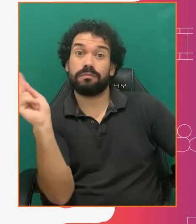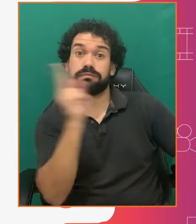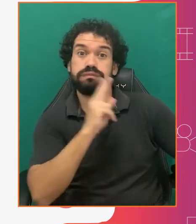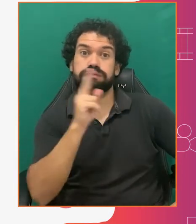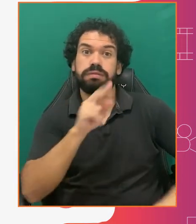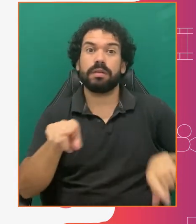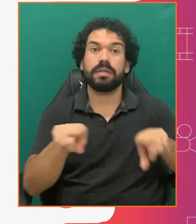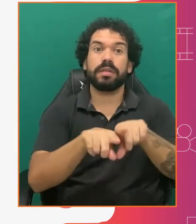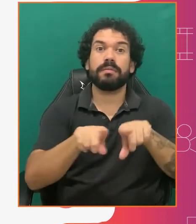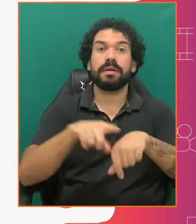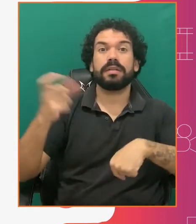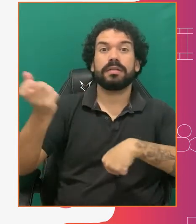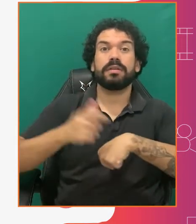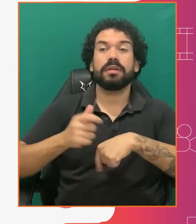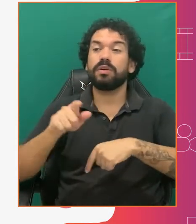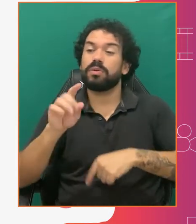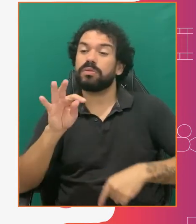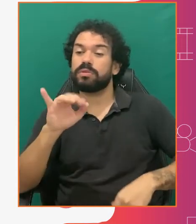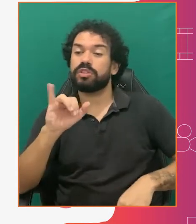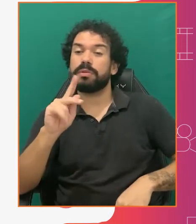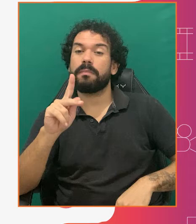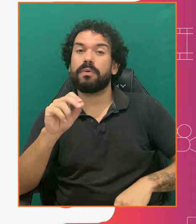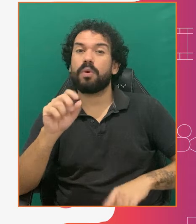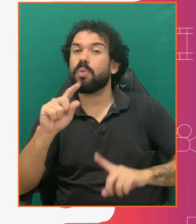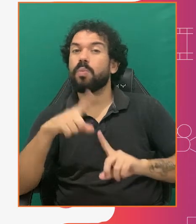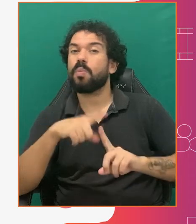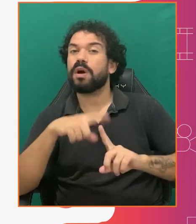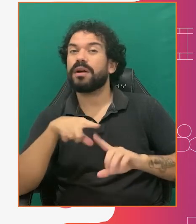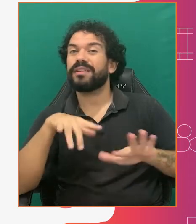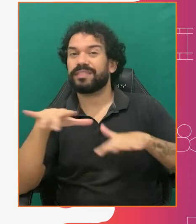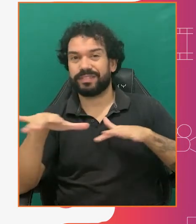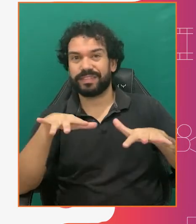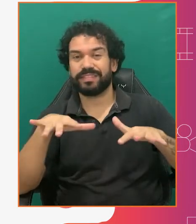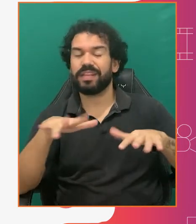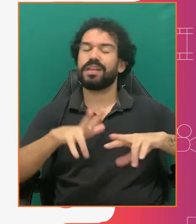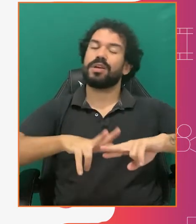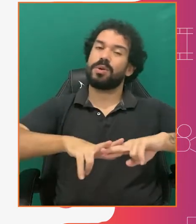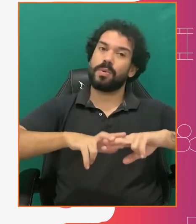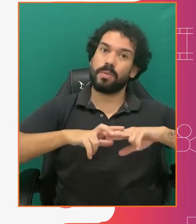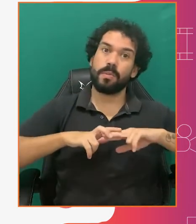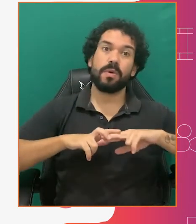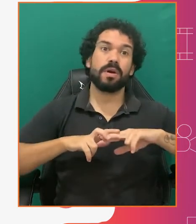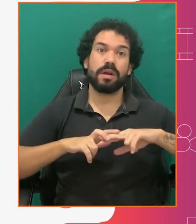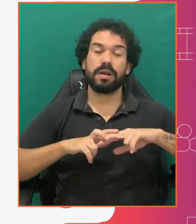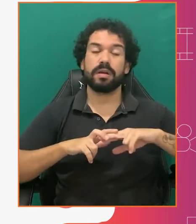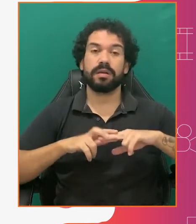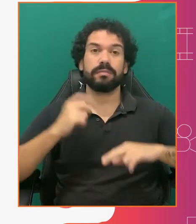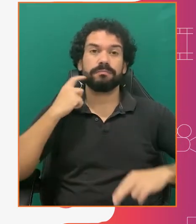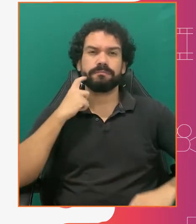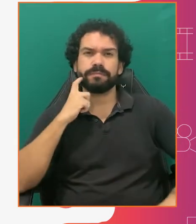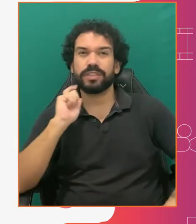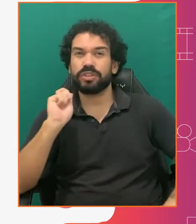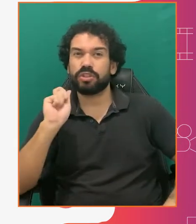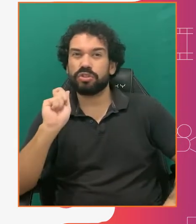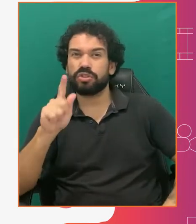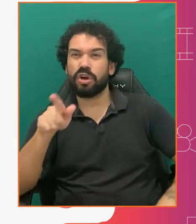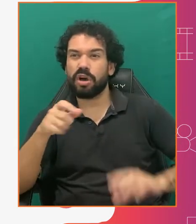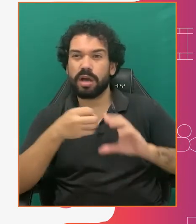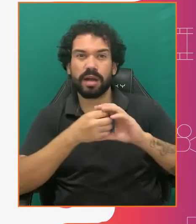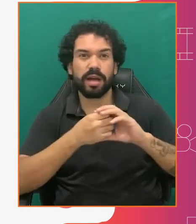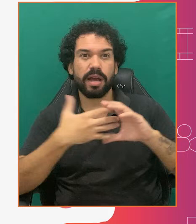velocidade e no tipo do movimento. E por isso, muito mais do que pensar só